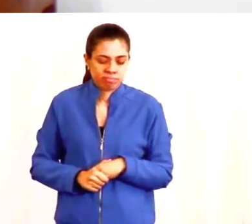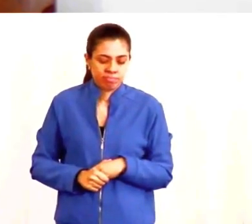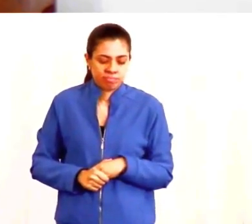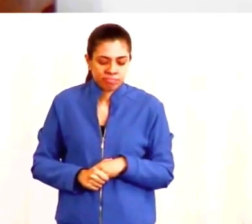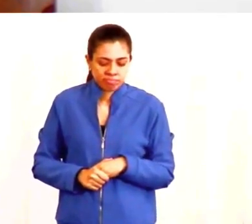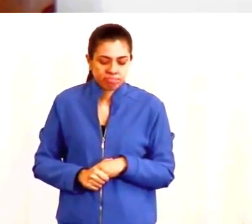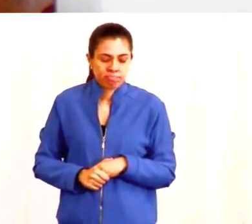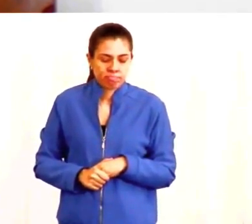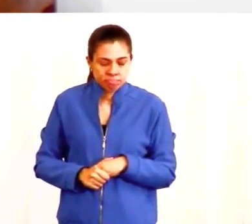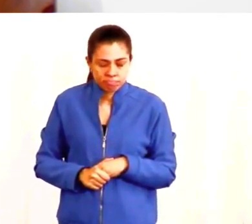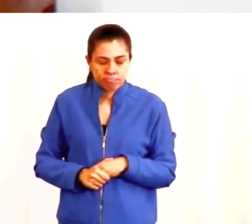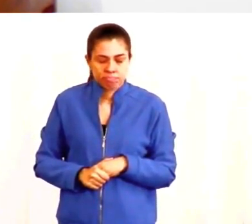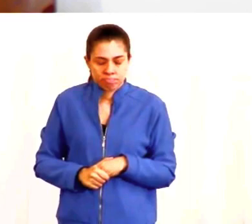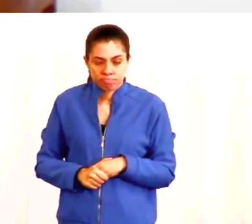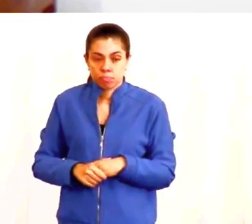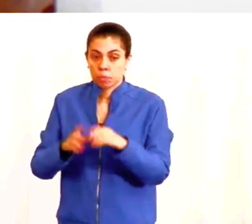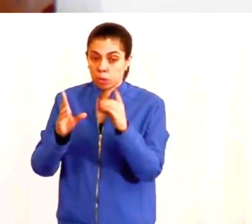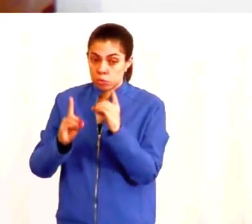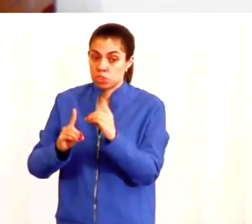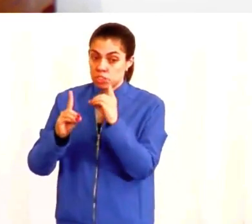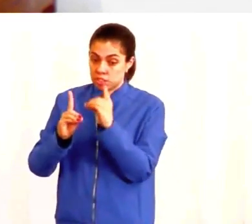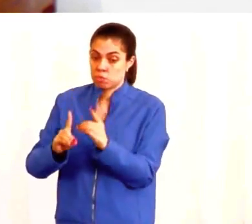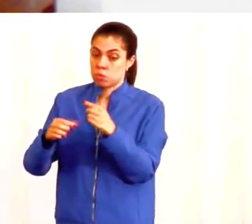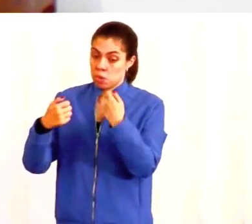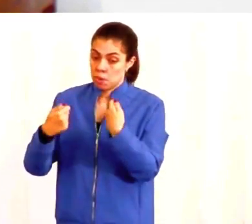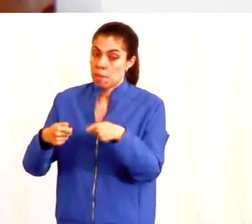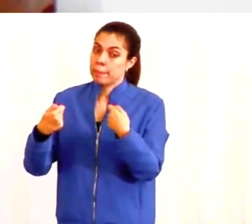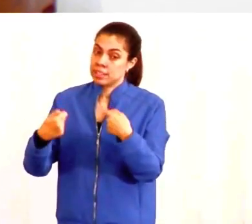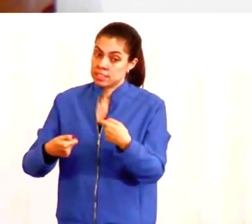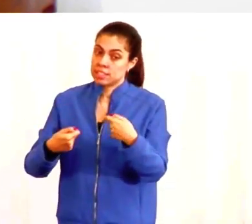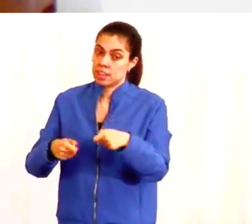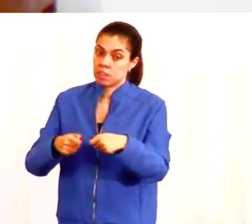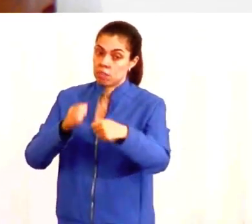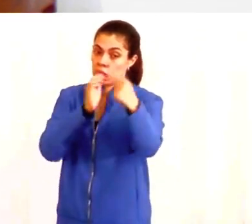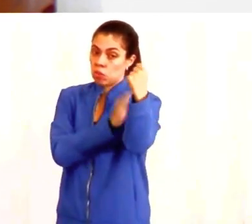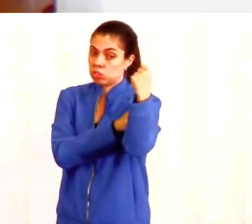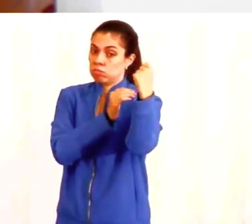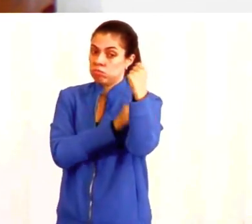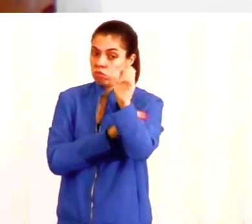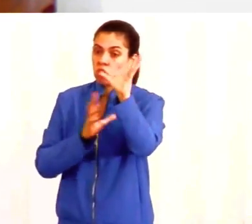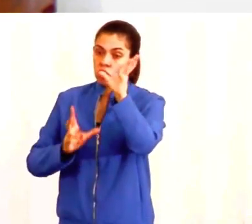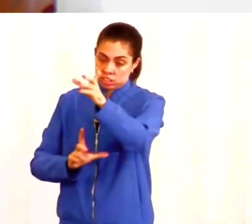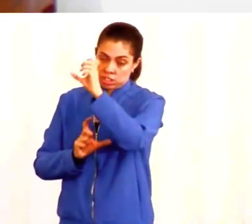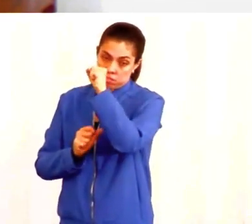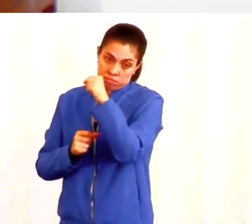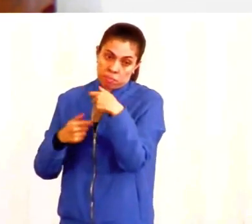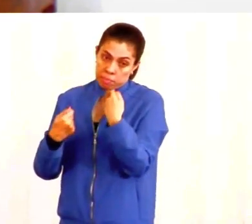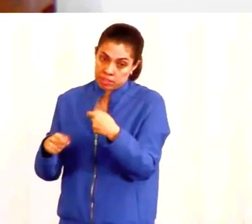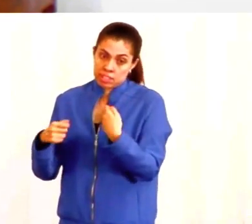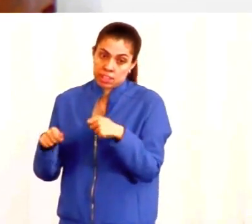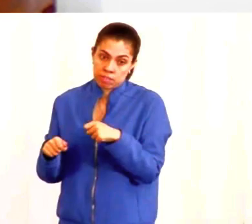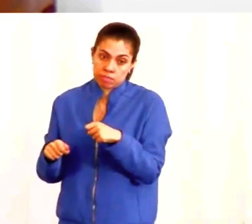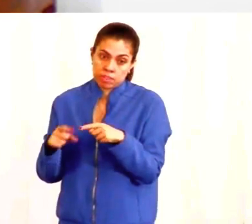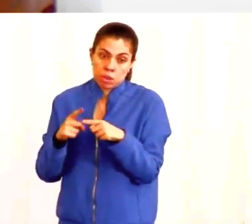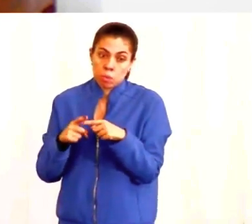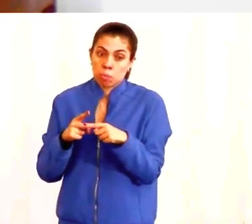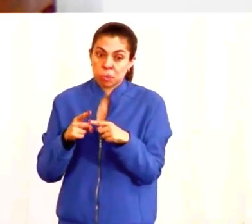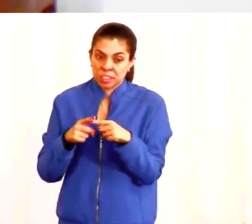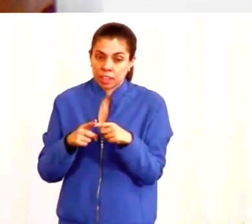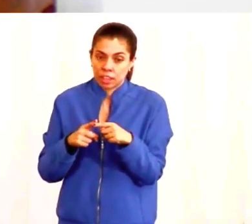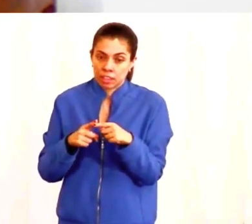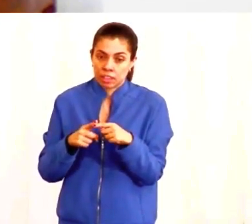sistema idólatra greco-romano, todo o sistema legalista do judaísmo, todo